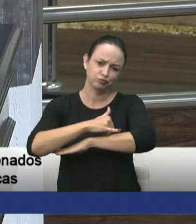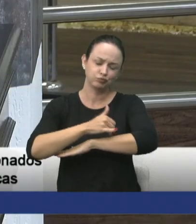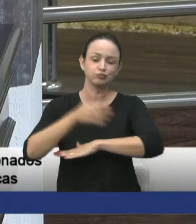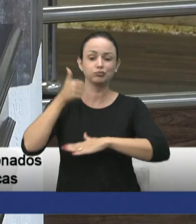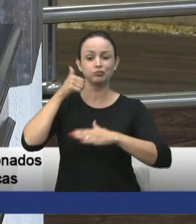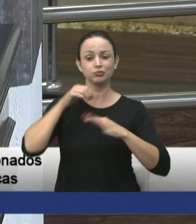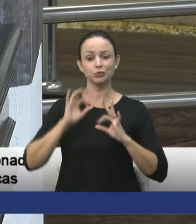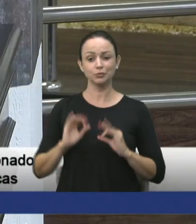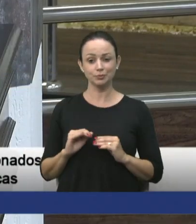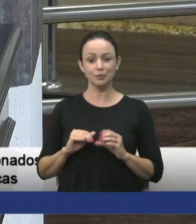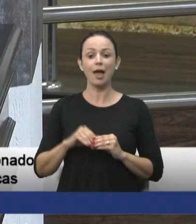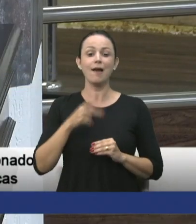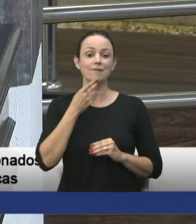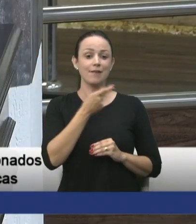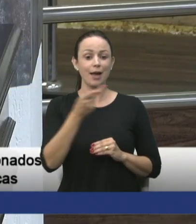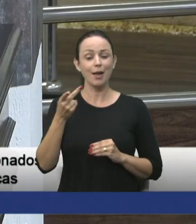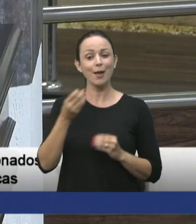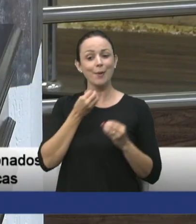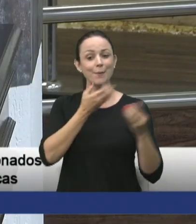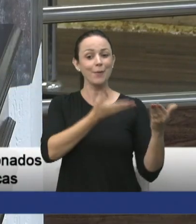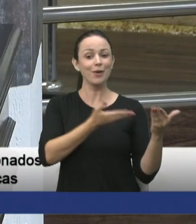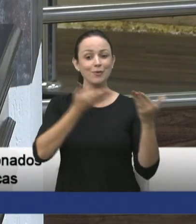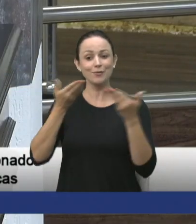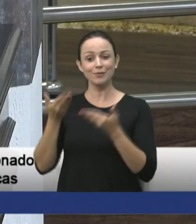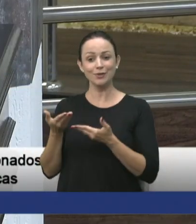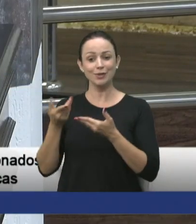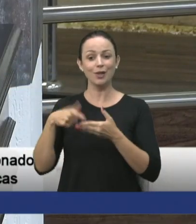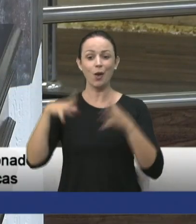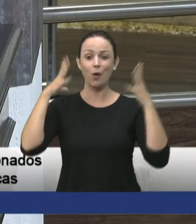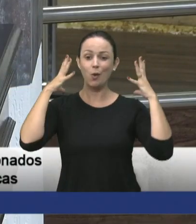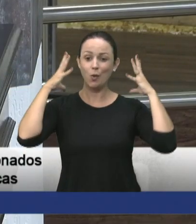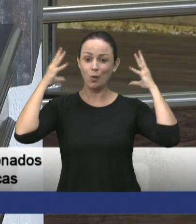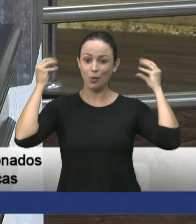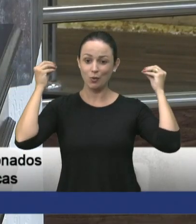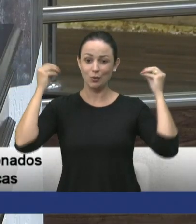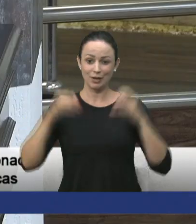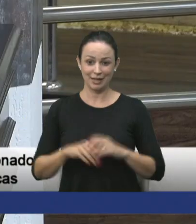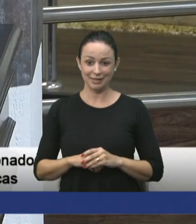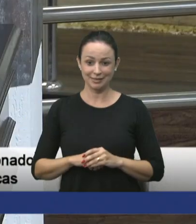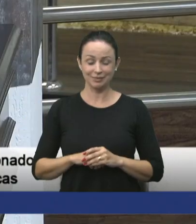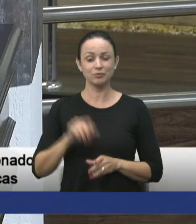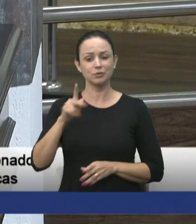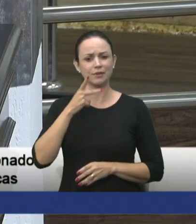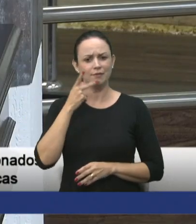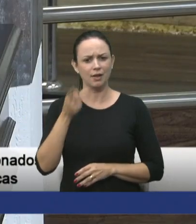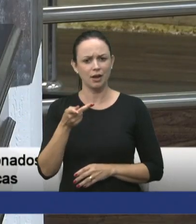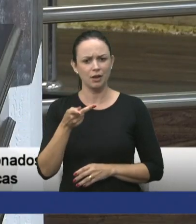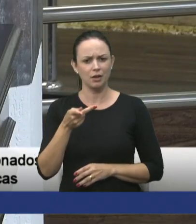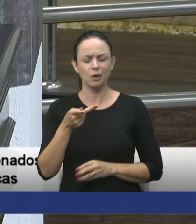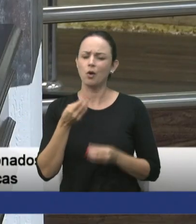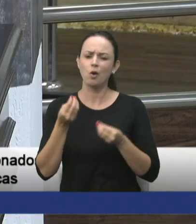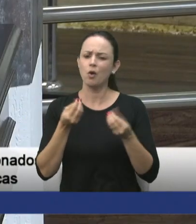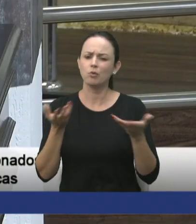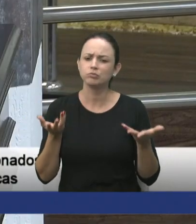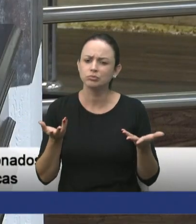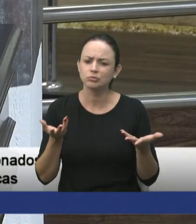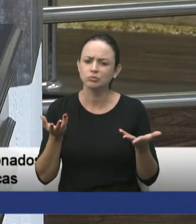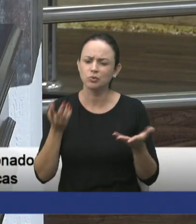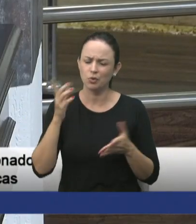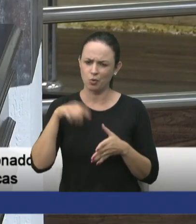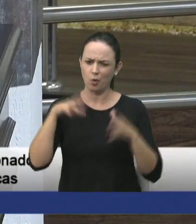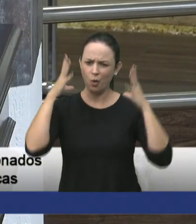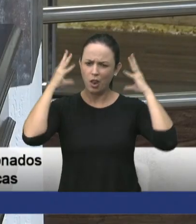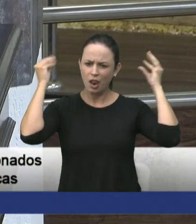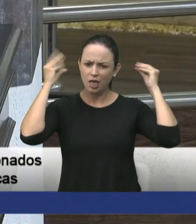aparece e diz: Bem-vindo à Holanda. Holanda, você diz. Como assim Holanda?